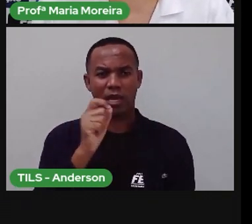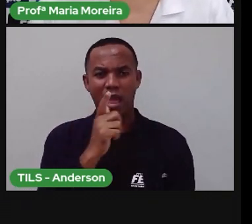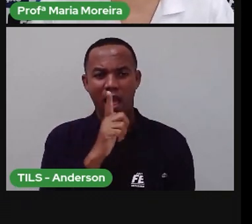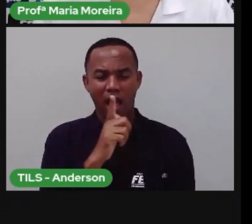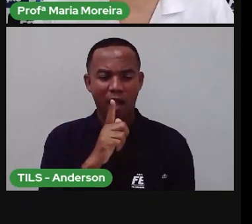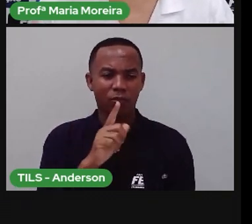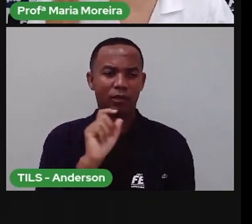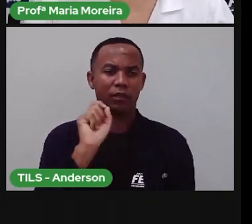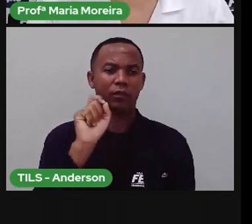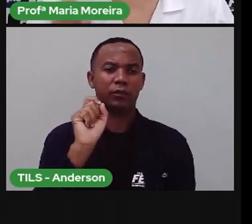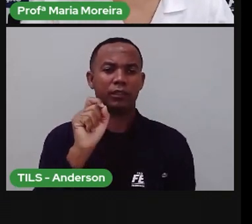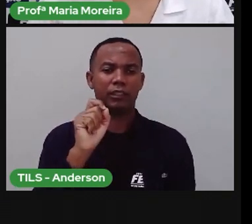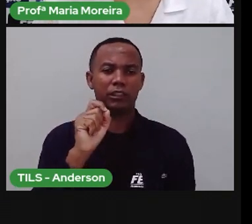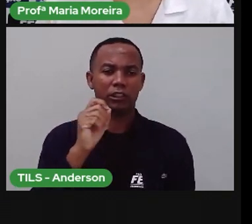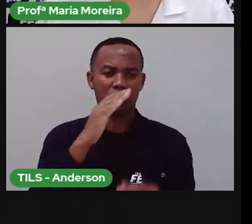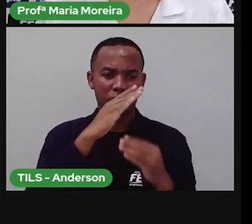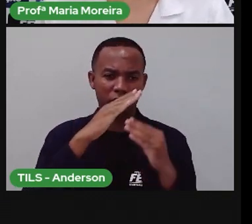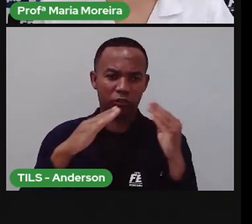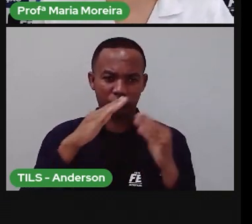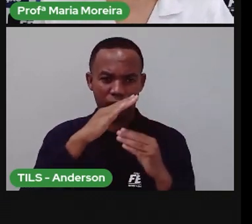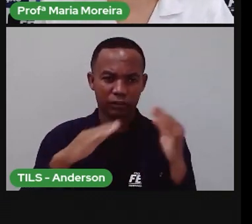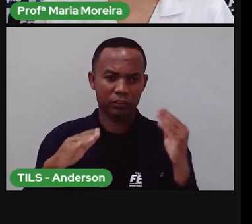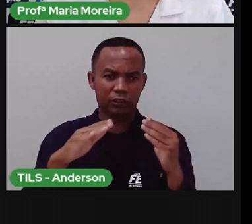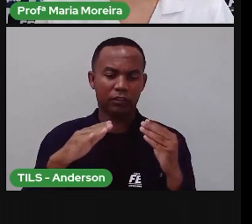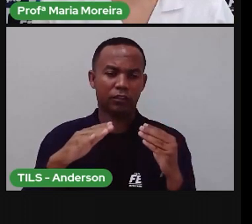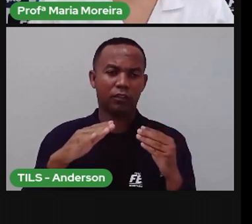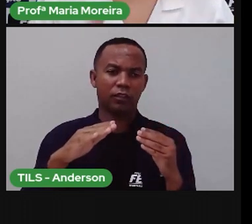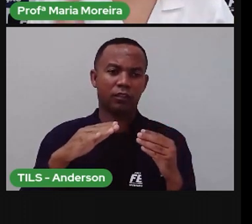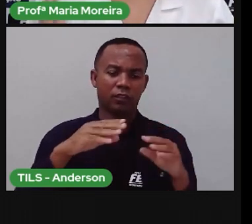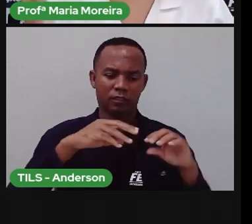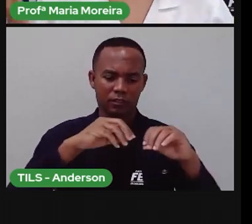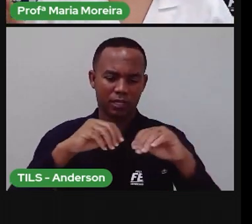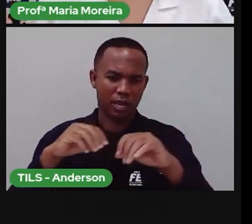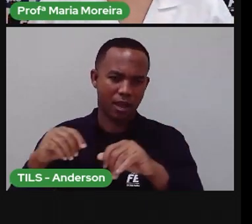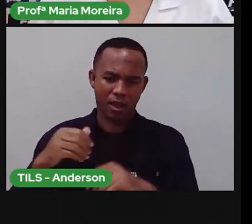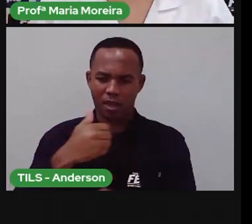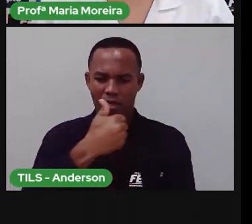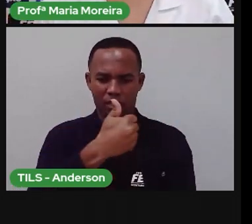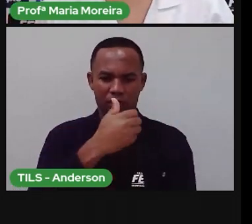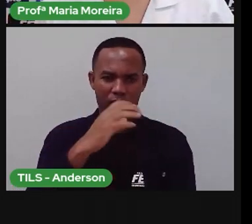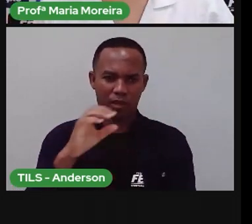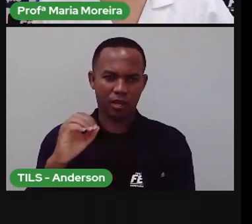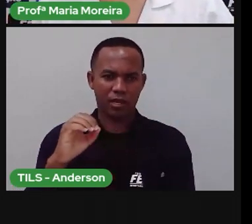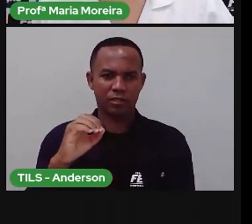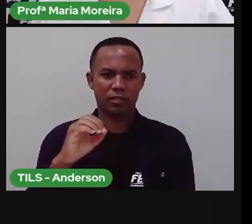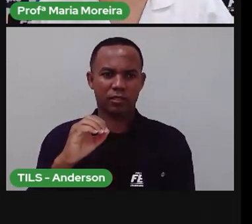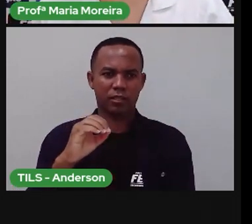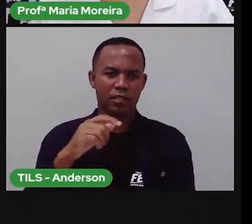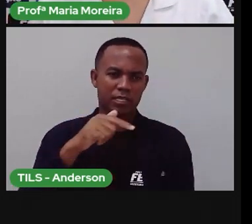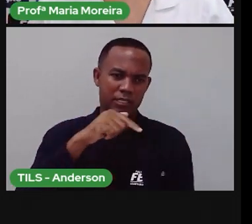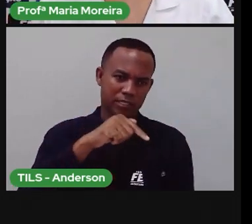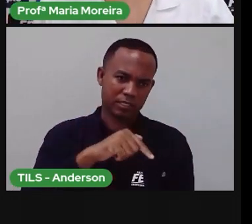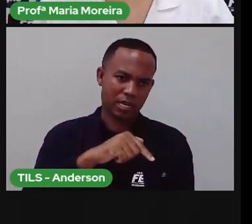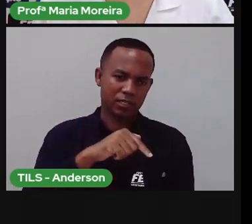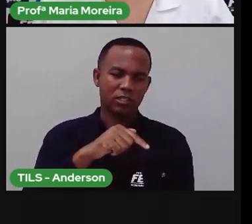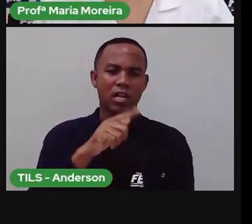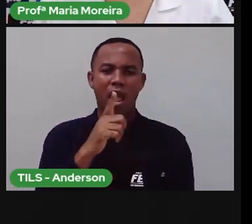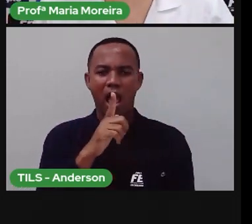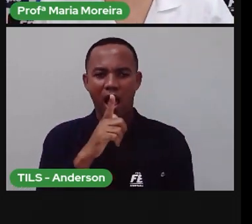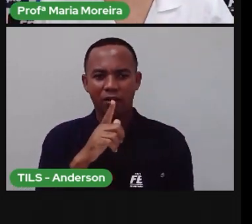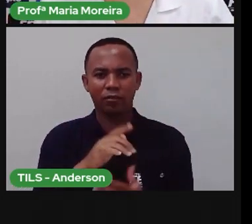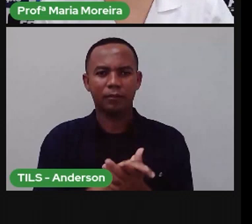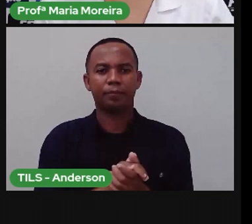gente dividisse a Terra em 10 partes, 7 dessas partes seriam o quê? Água. Mas a Pró